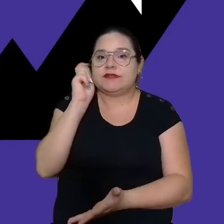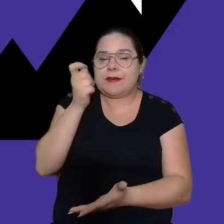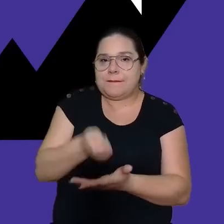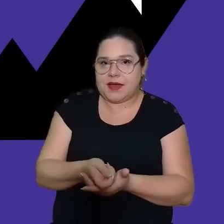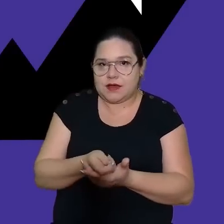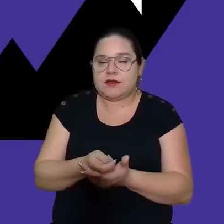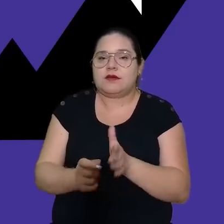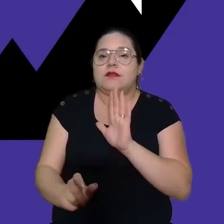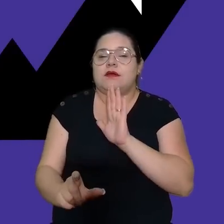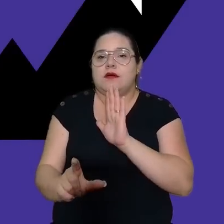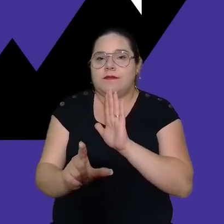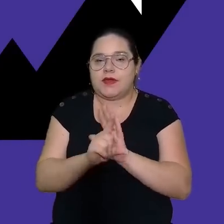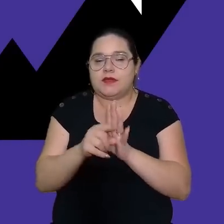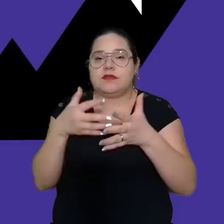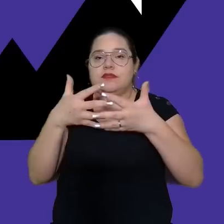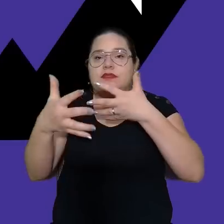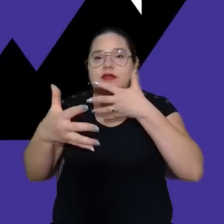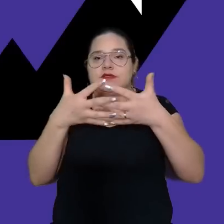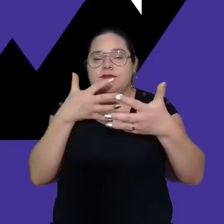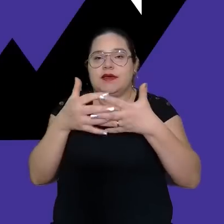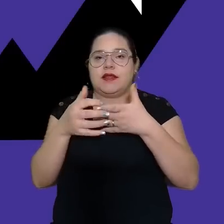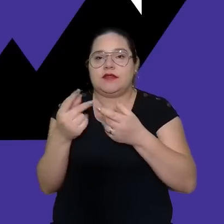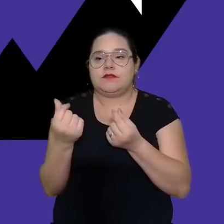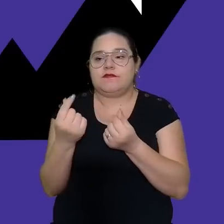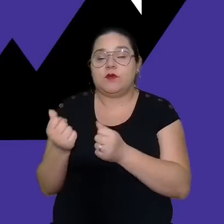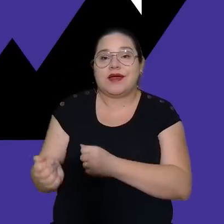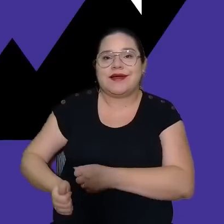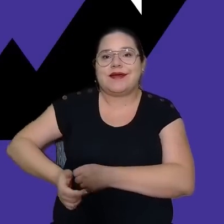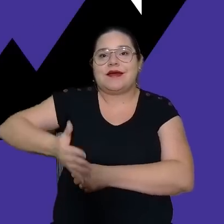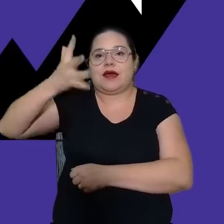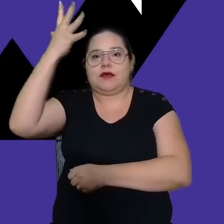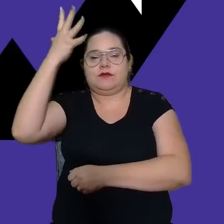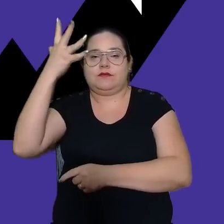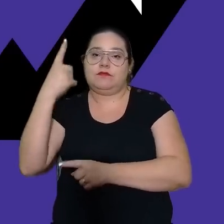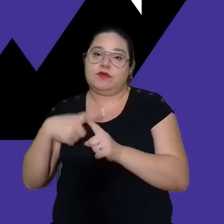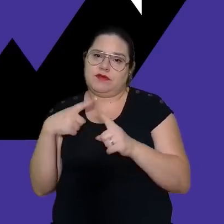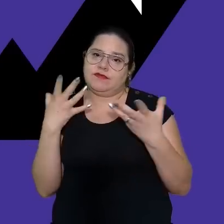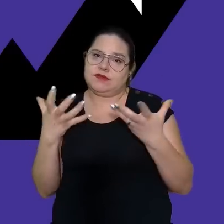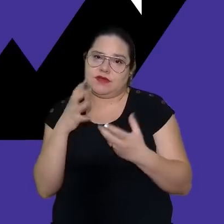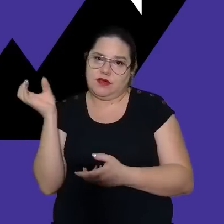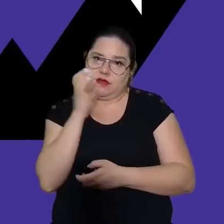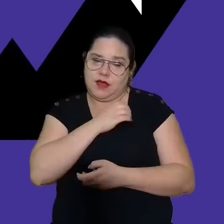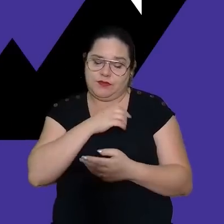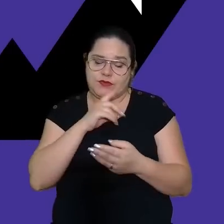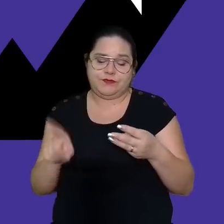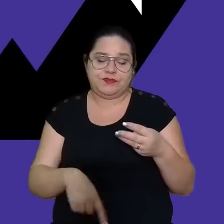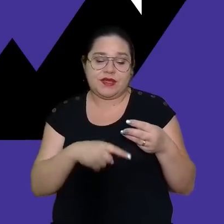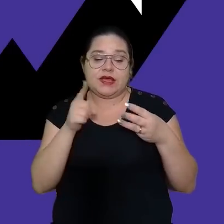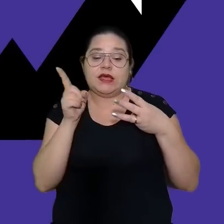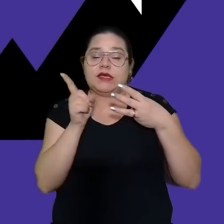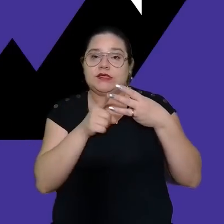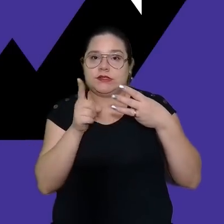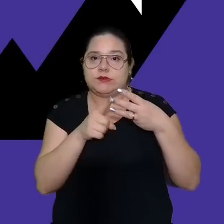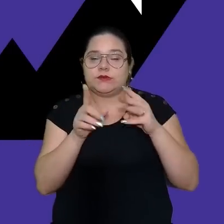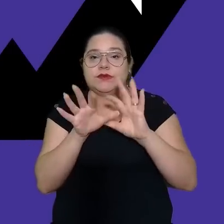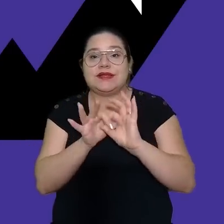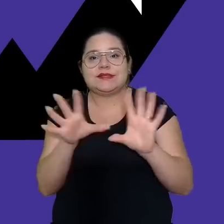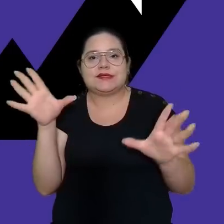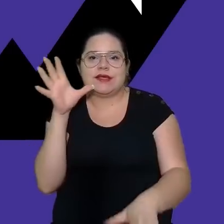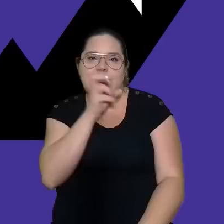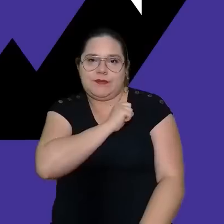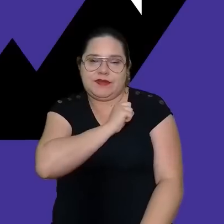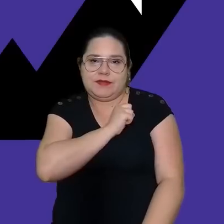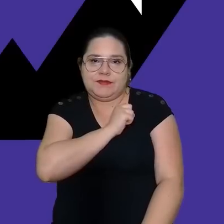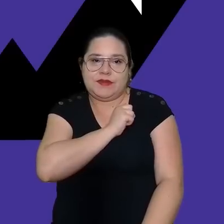uma maneira transparente, um valor mais caro por essa celeridade. Depois tem uma licença rápida. Aí